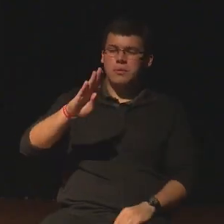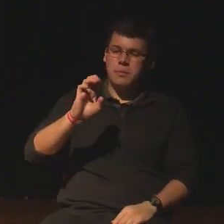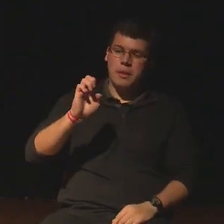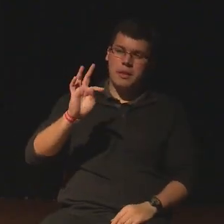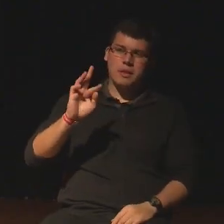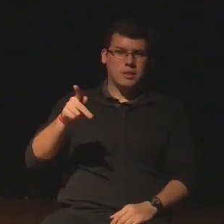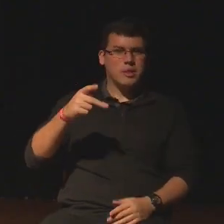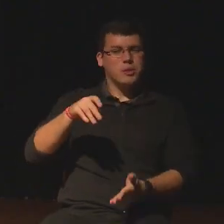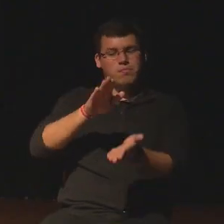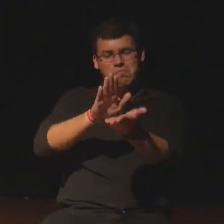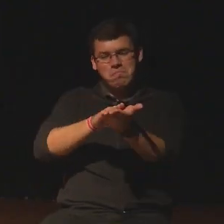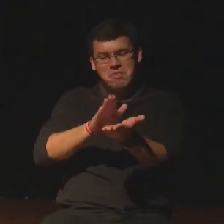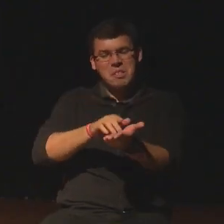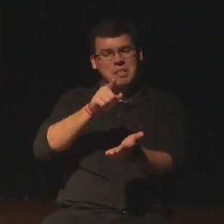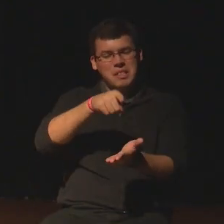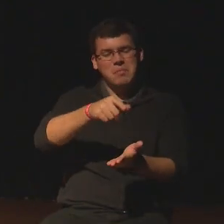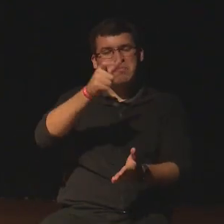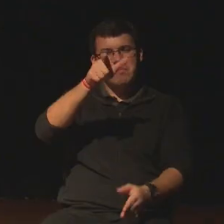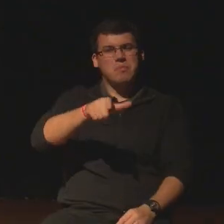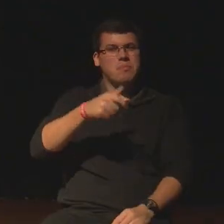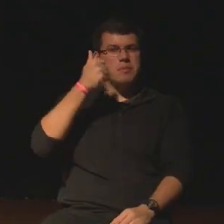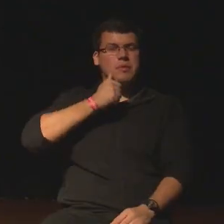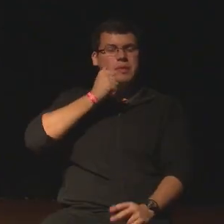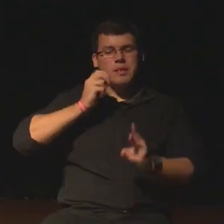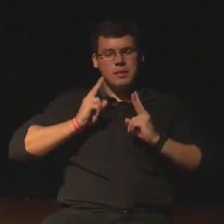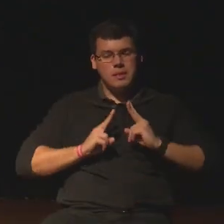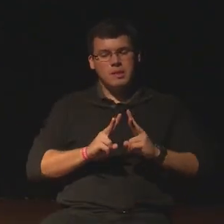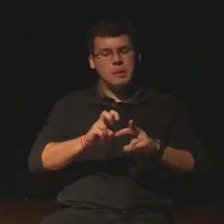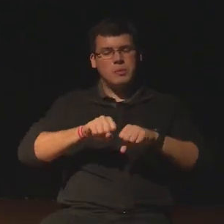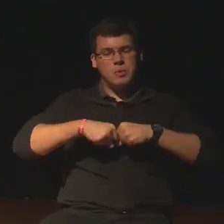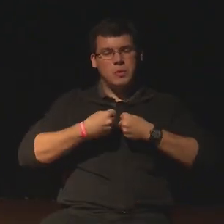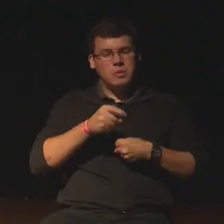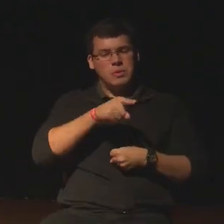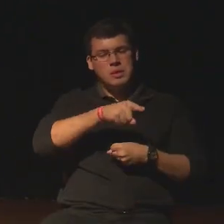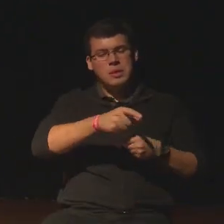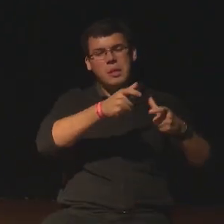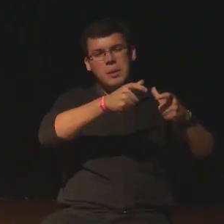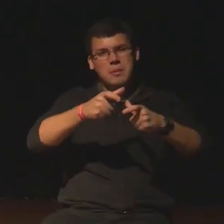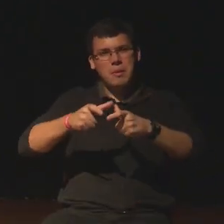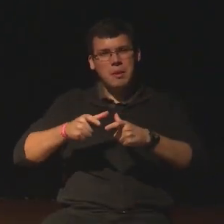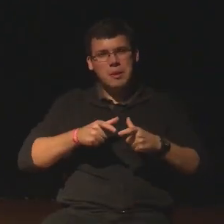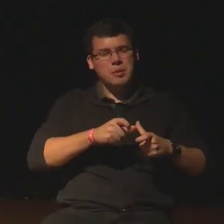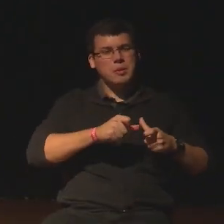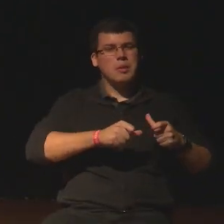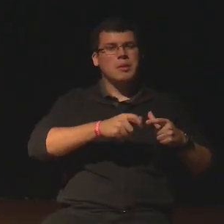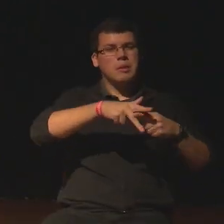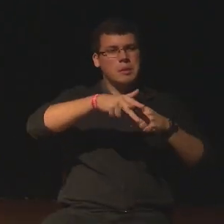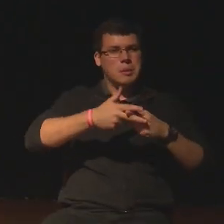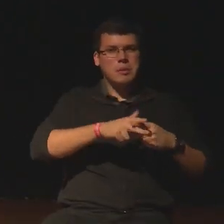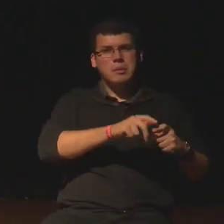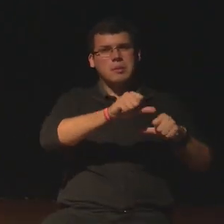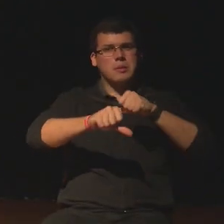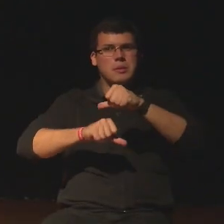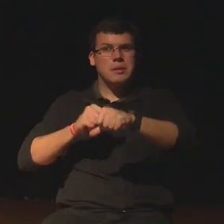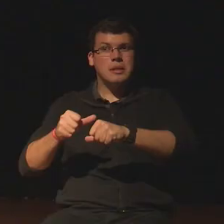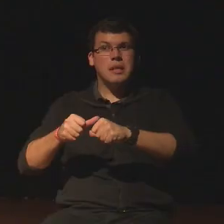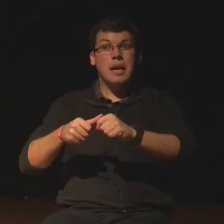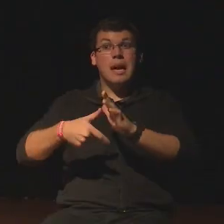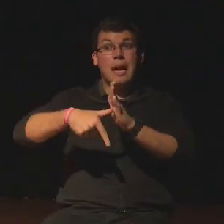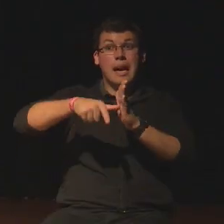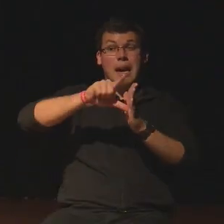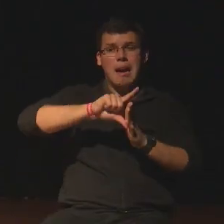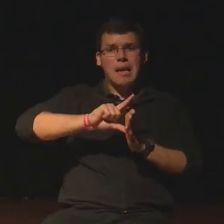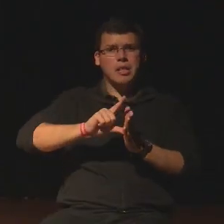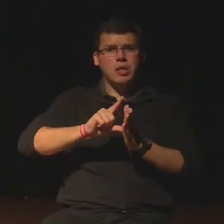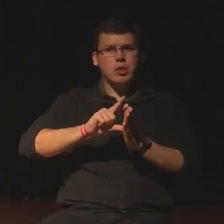sempre uma entusiasta dessa transformação de espaços antes voltados para os veículos em espaços para pedestres, para permanência.